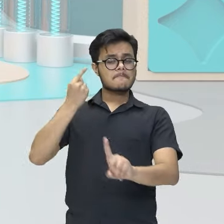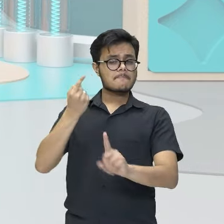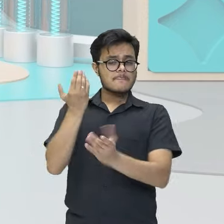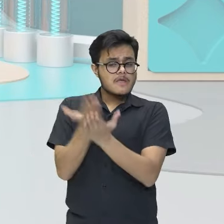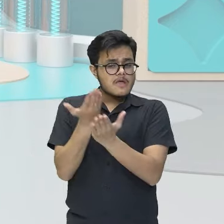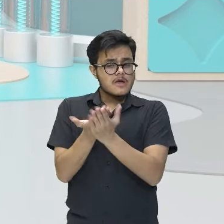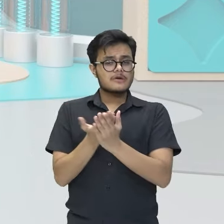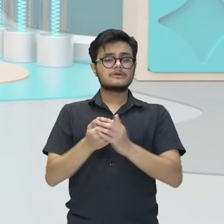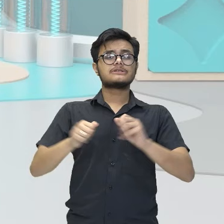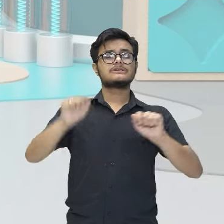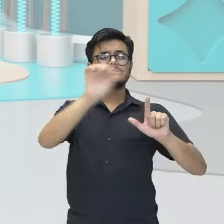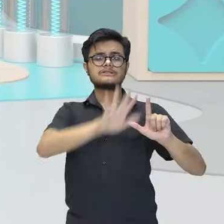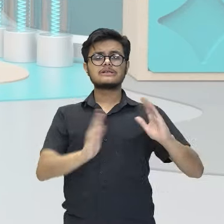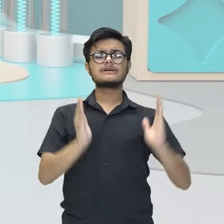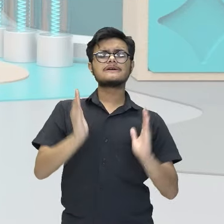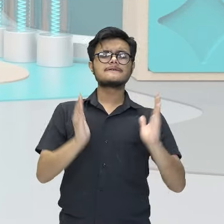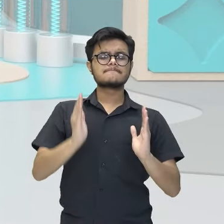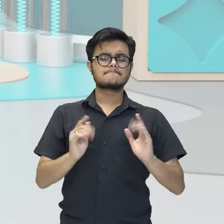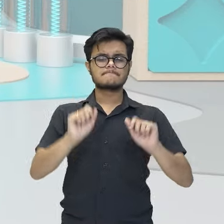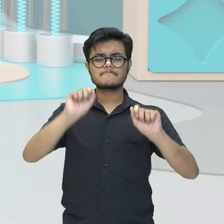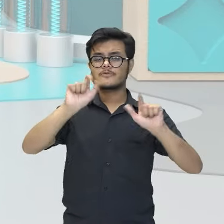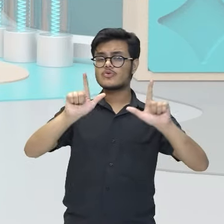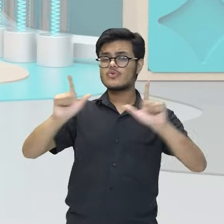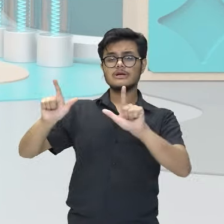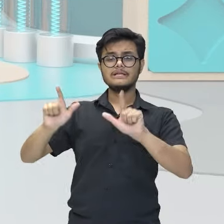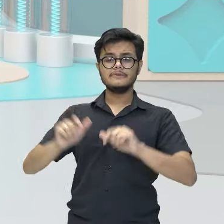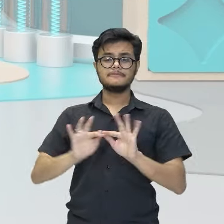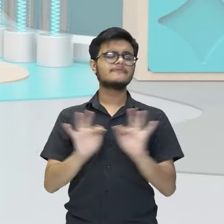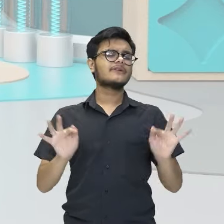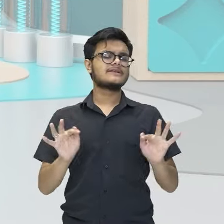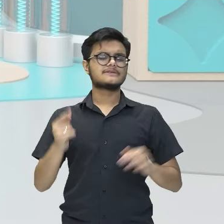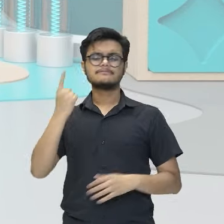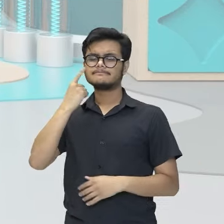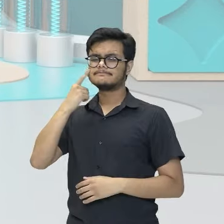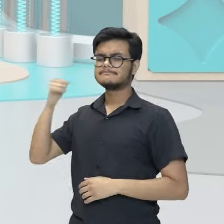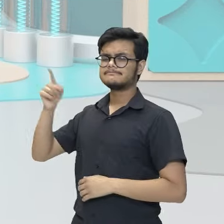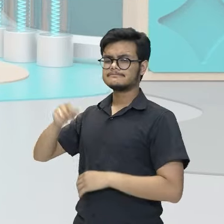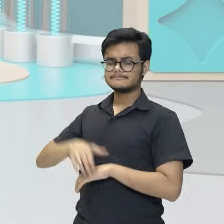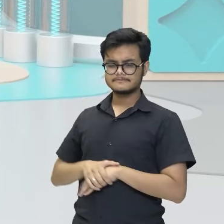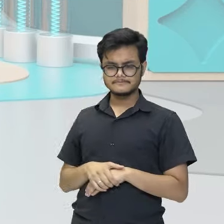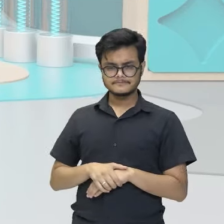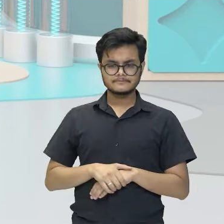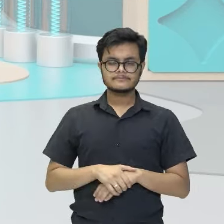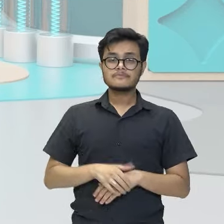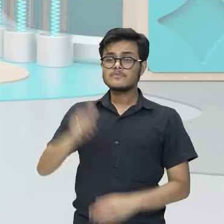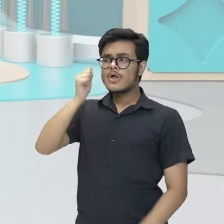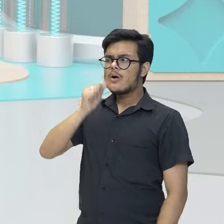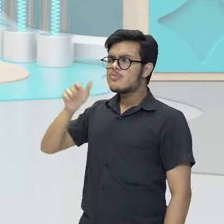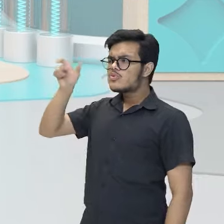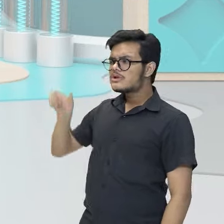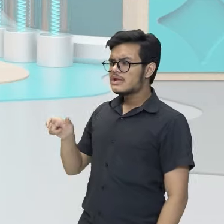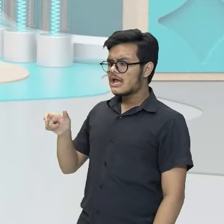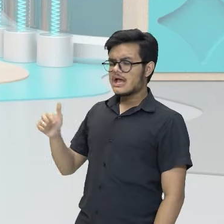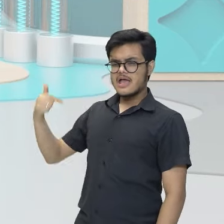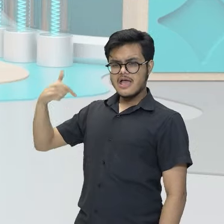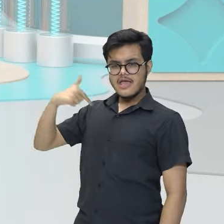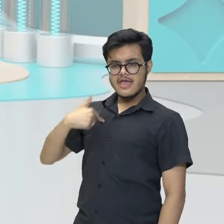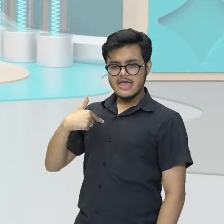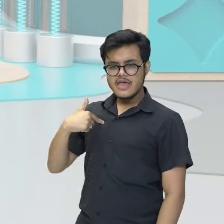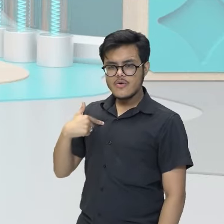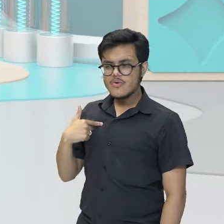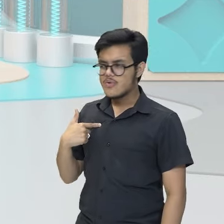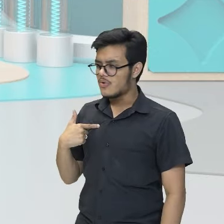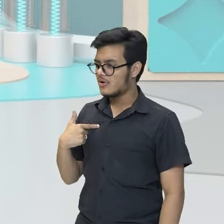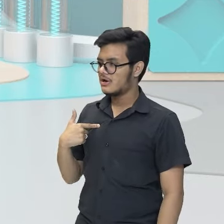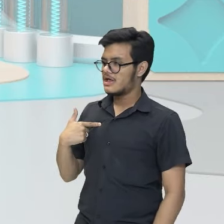nossa tira vamos observar o seguinte aí Olhem só lá quando ela diz eu sou muito privilegiada